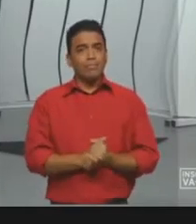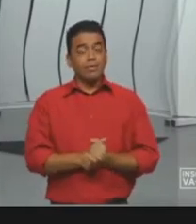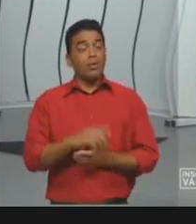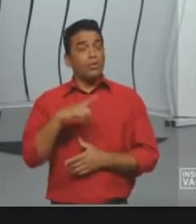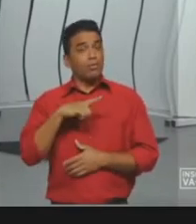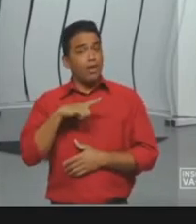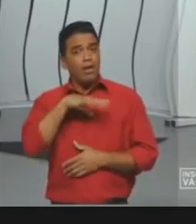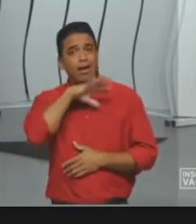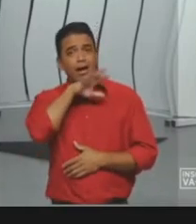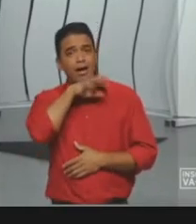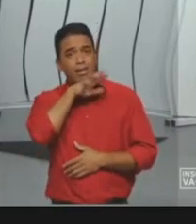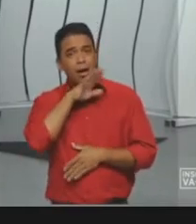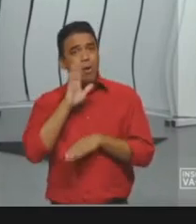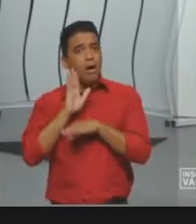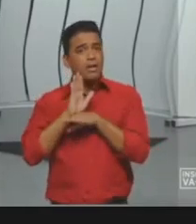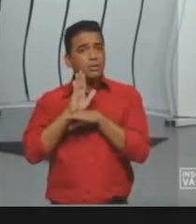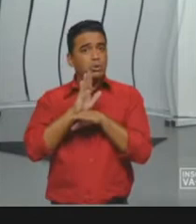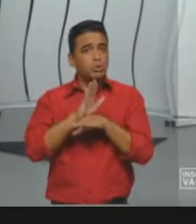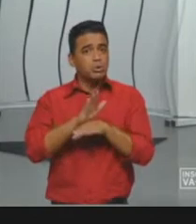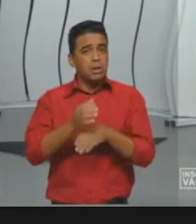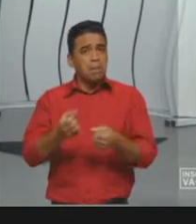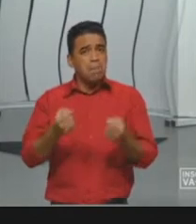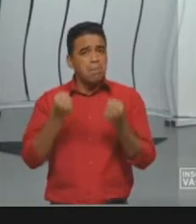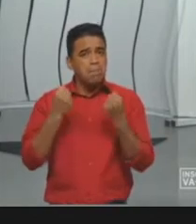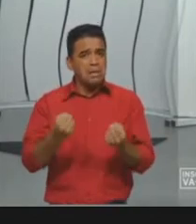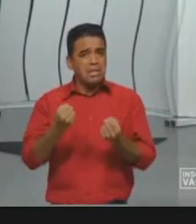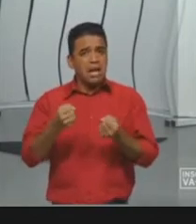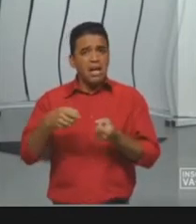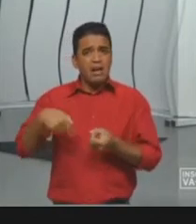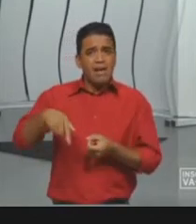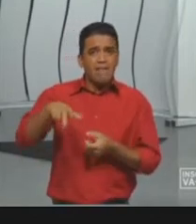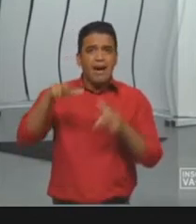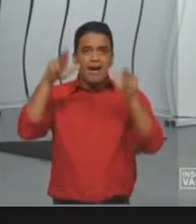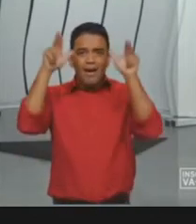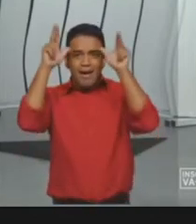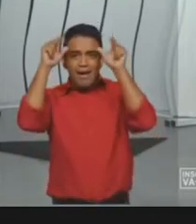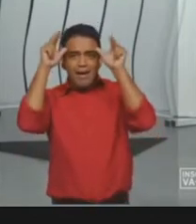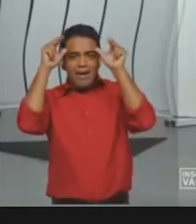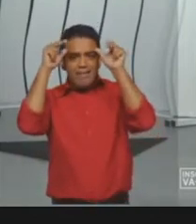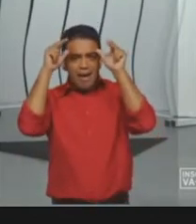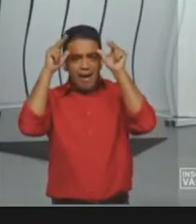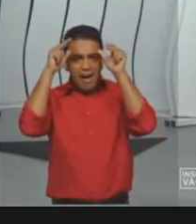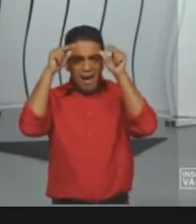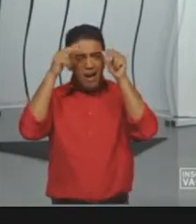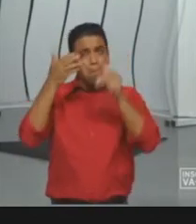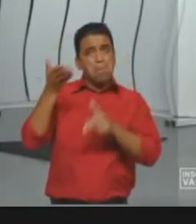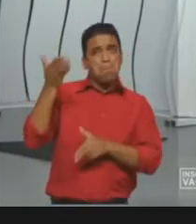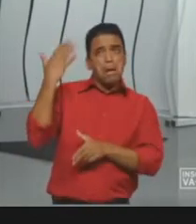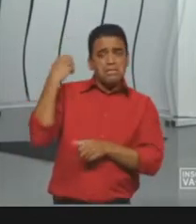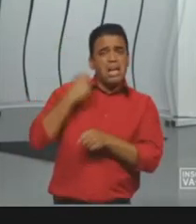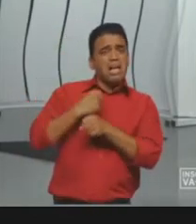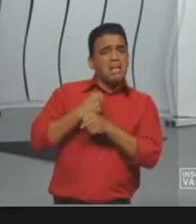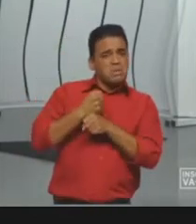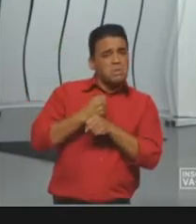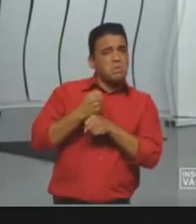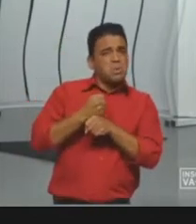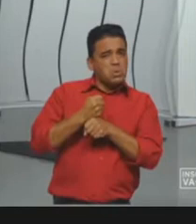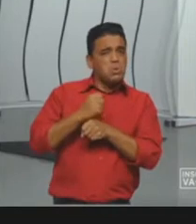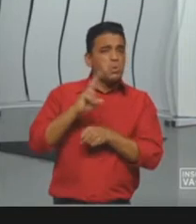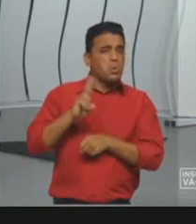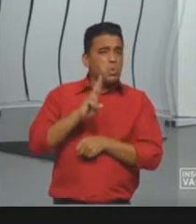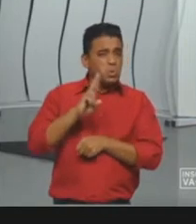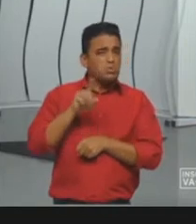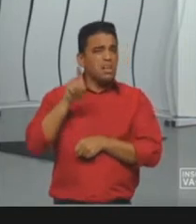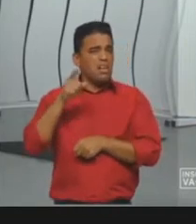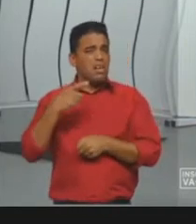que nos ajudam a carregar cargas, né? É o caso dos cavalos que foram usados por muitos anos, hoje em dia ainda é utilizado nas roças.